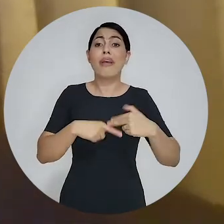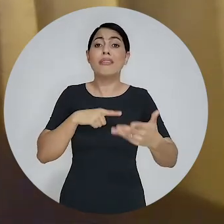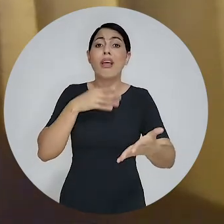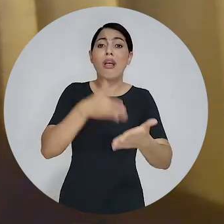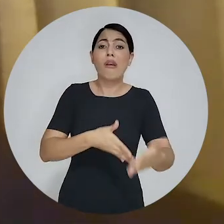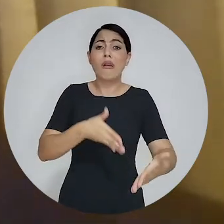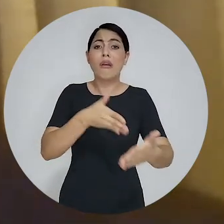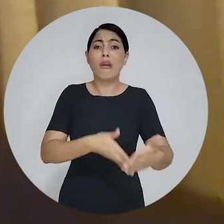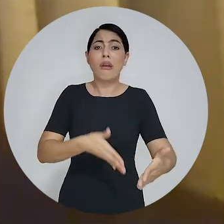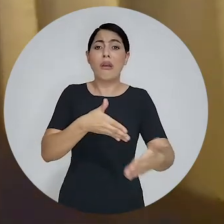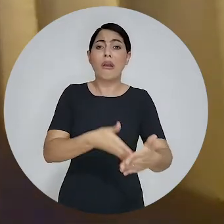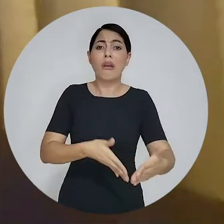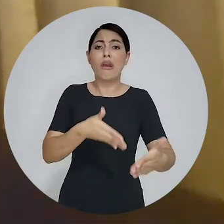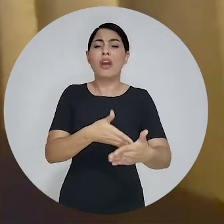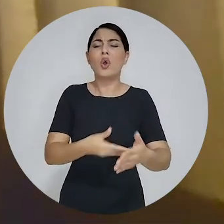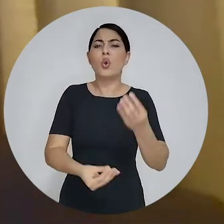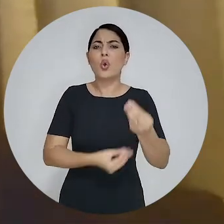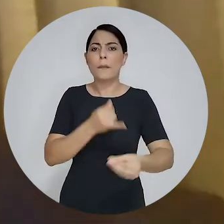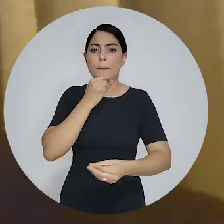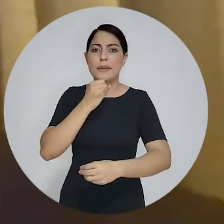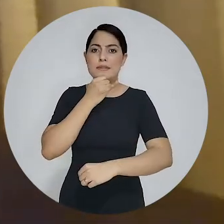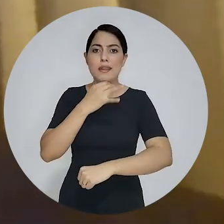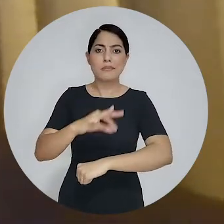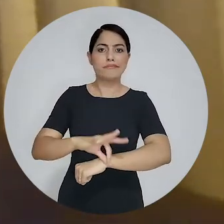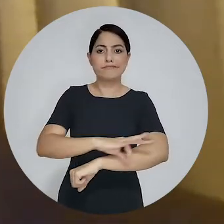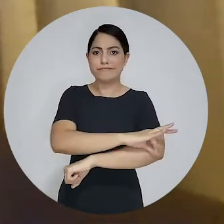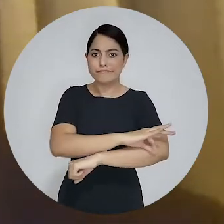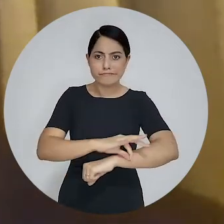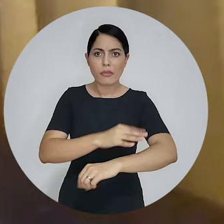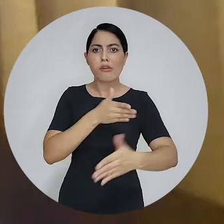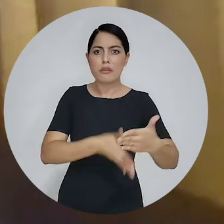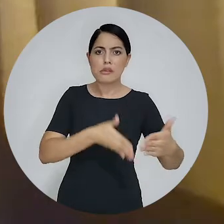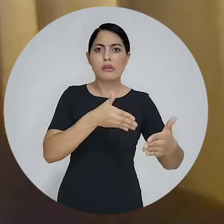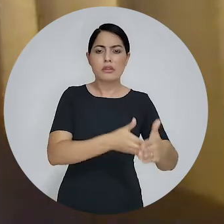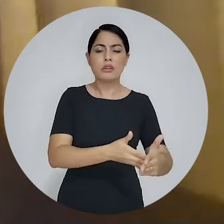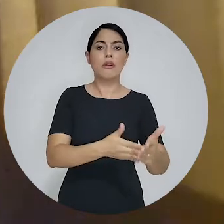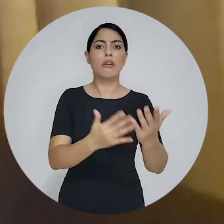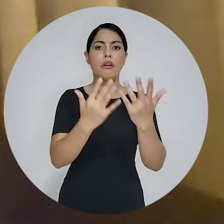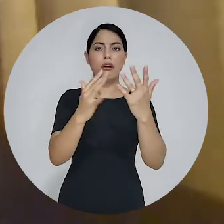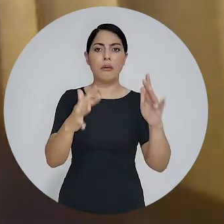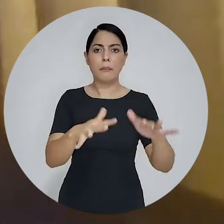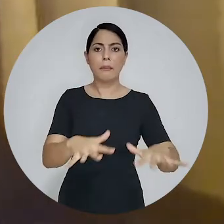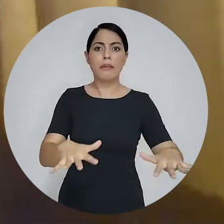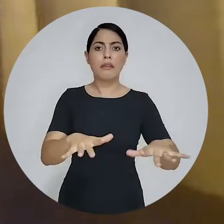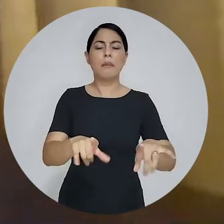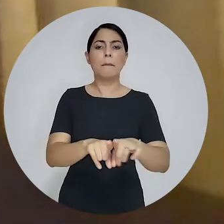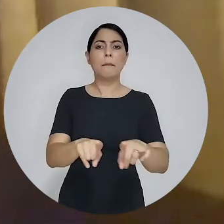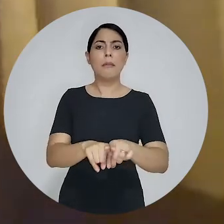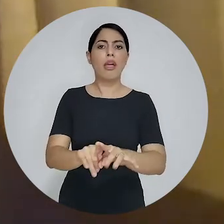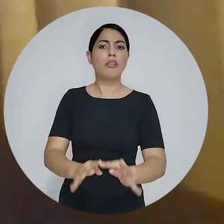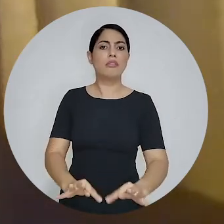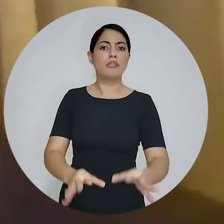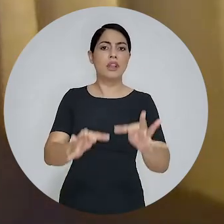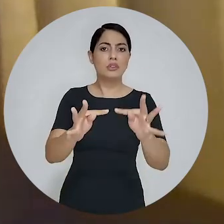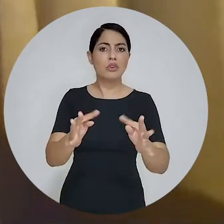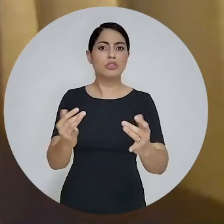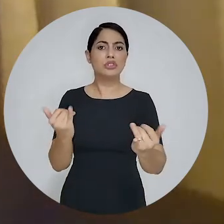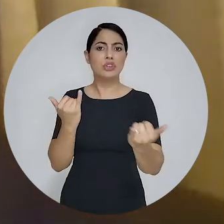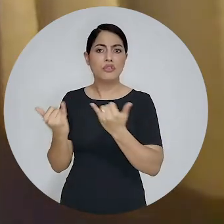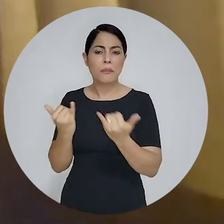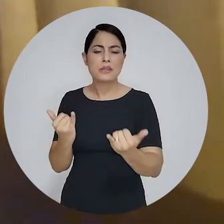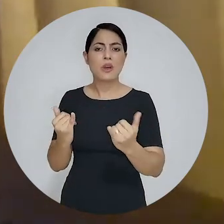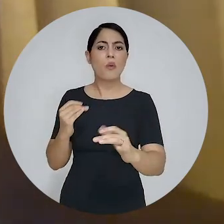absoluta plenitude, os seus direitos. As barreiras arquitetônicas, as barreiras ambientais, na tecnologia,